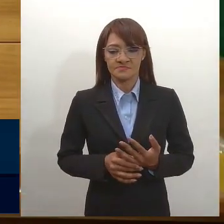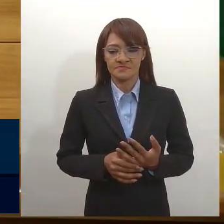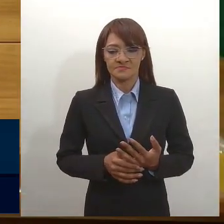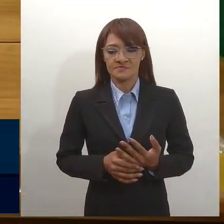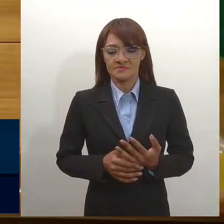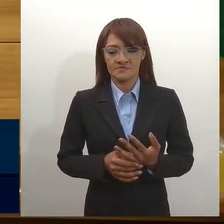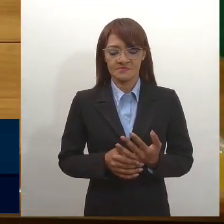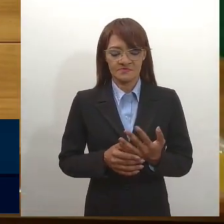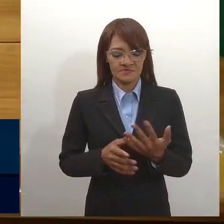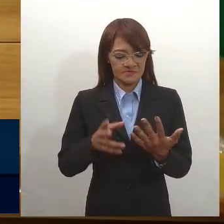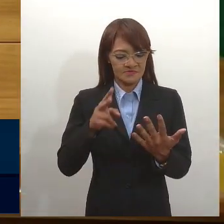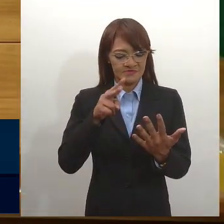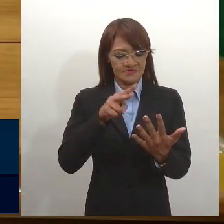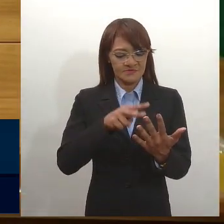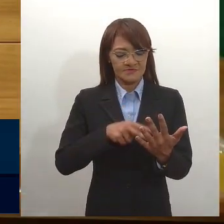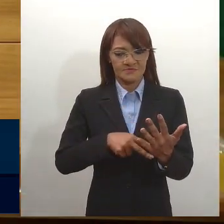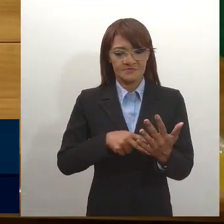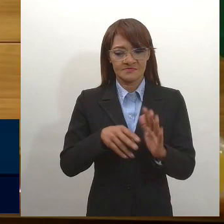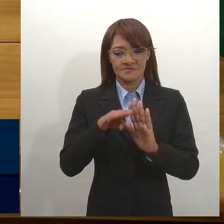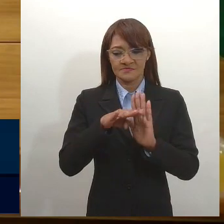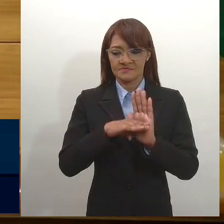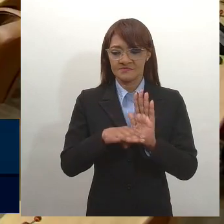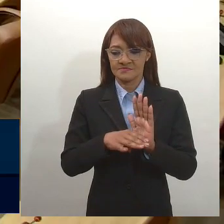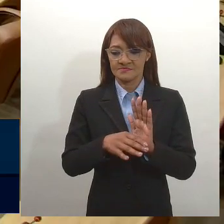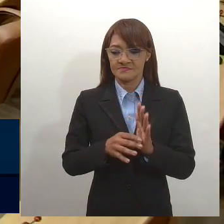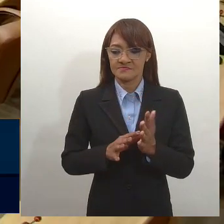expediente. Indicação número